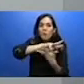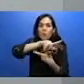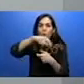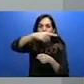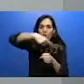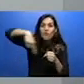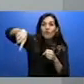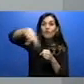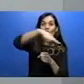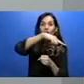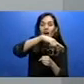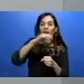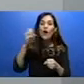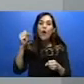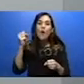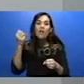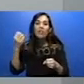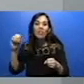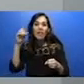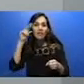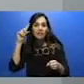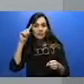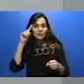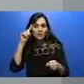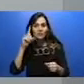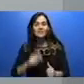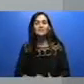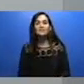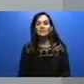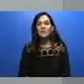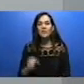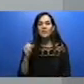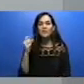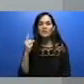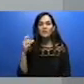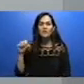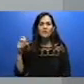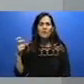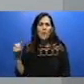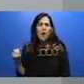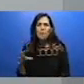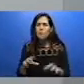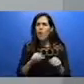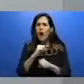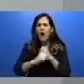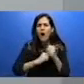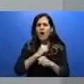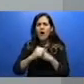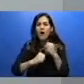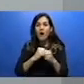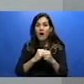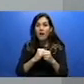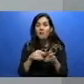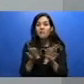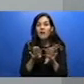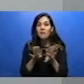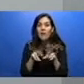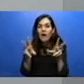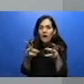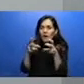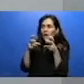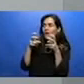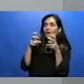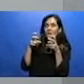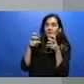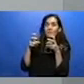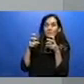de 1800, um pouco mais de 1850, e mesmo assim, depois de tantos anos, ele ainda nos atrai muito. E naquela época,